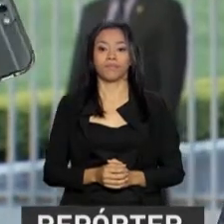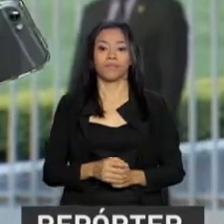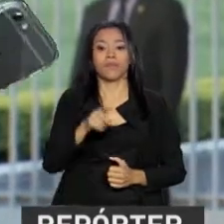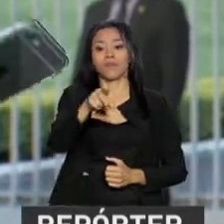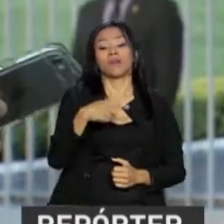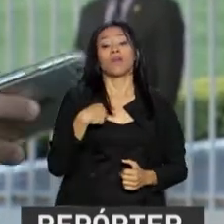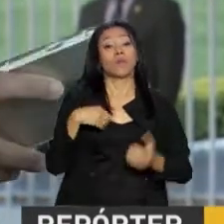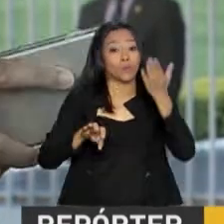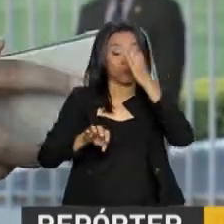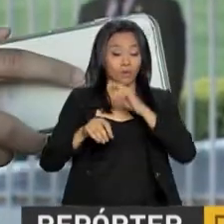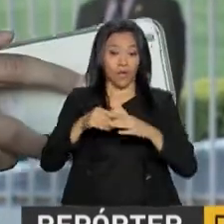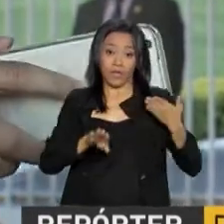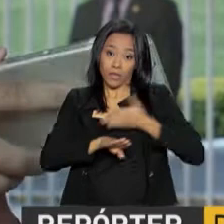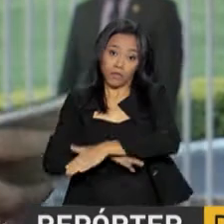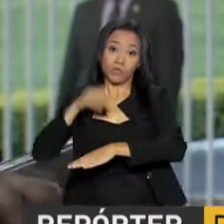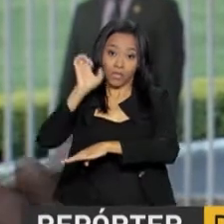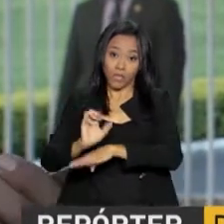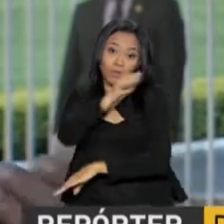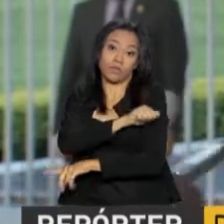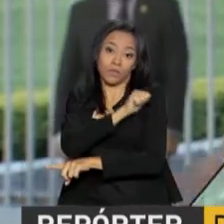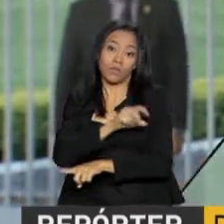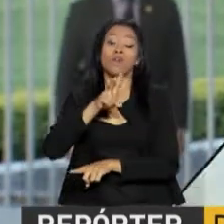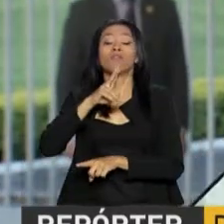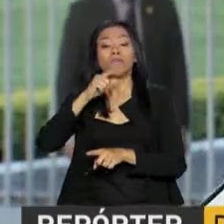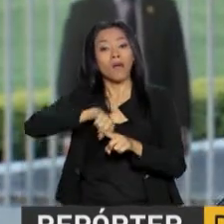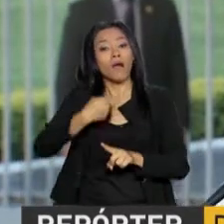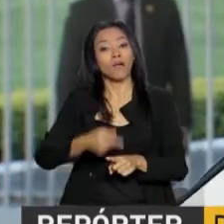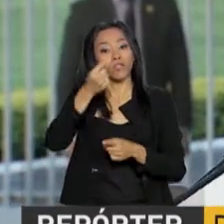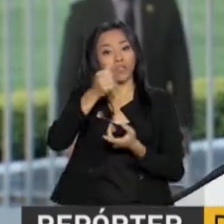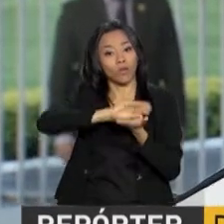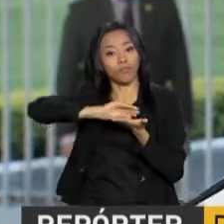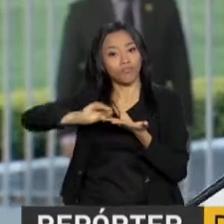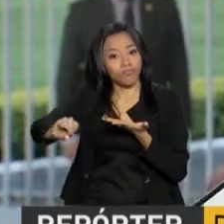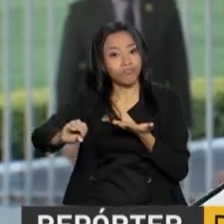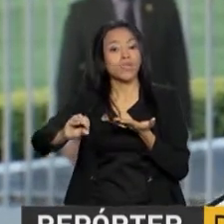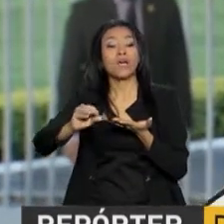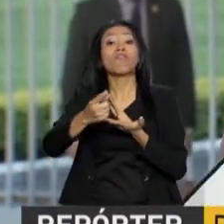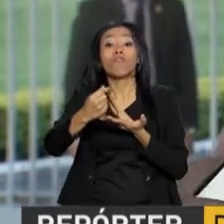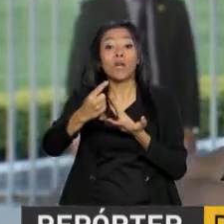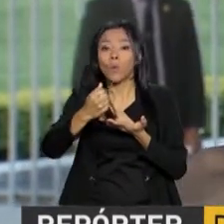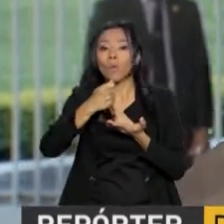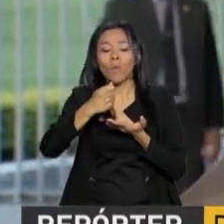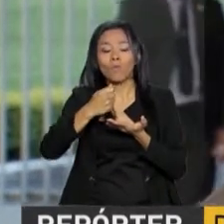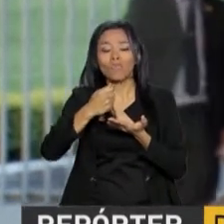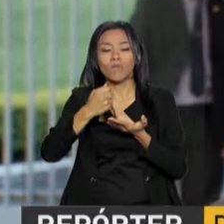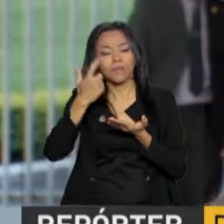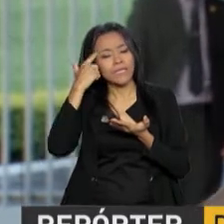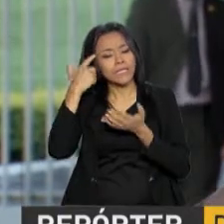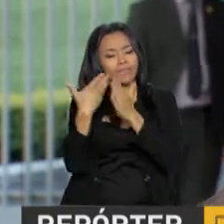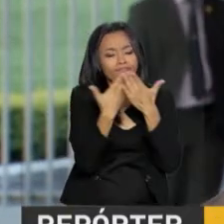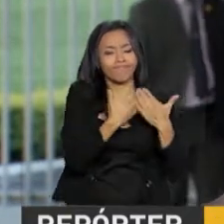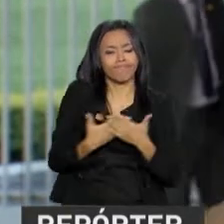para o rio de janeiro um crédito extraordinário né cujos valores ainda estão sendo levantados